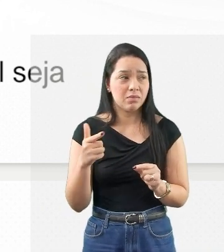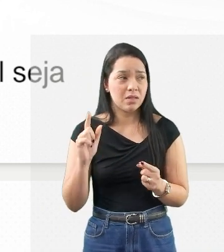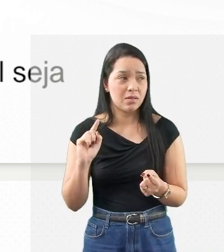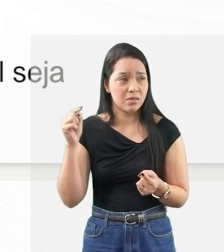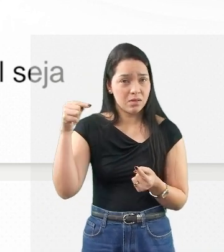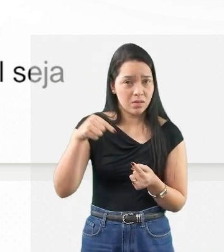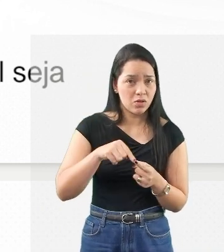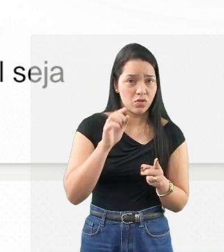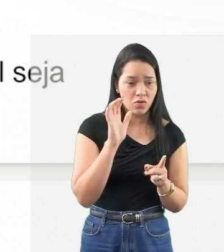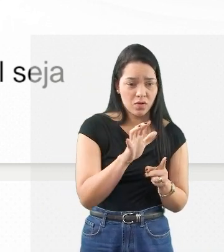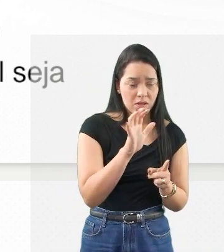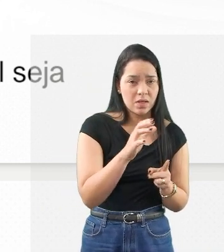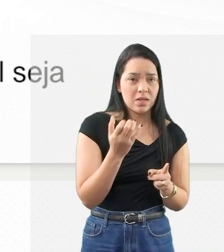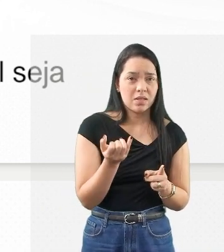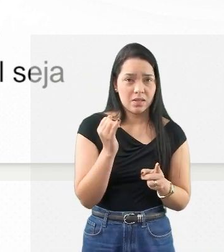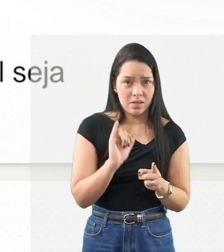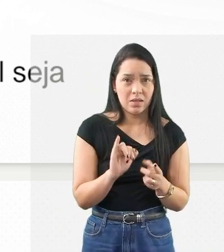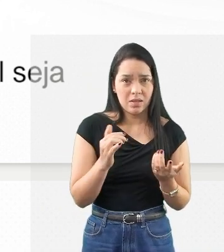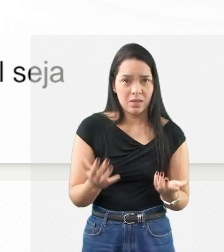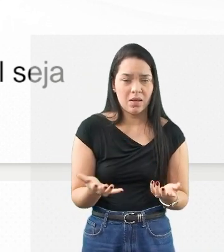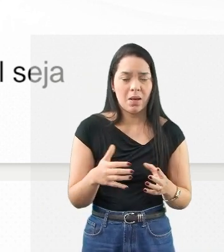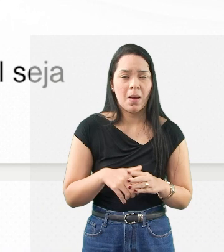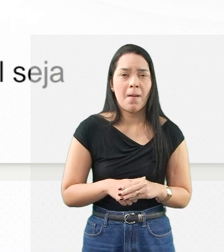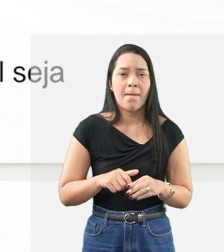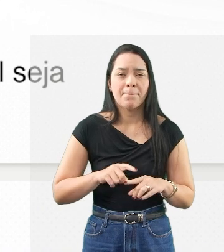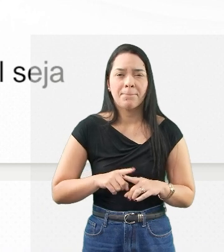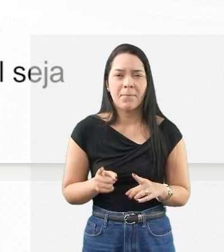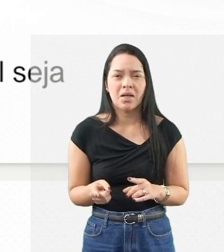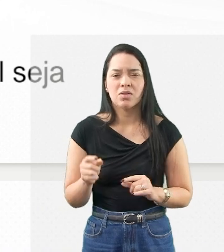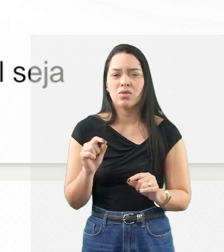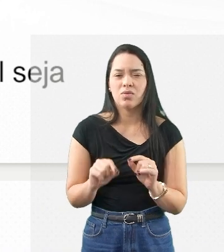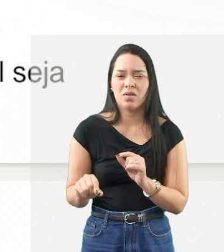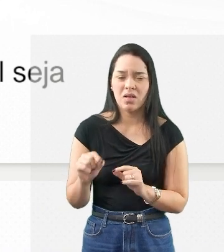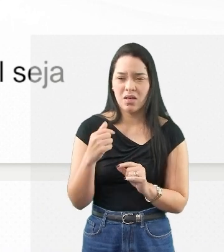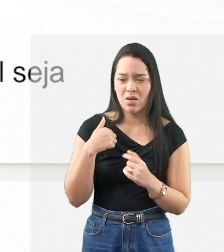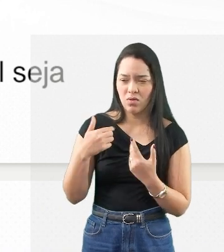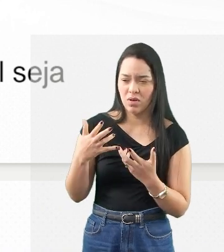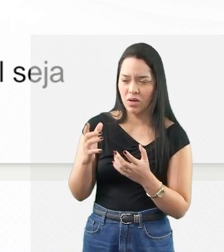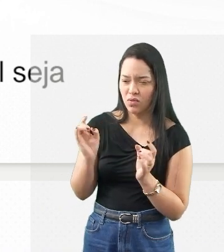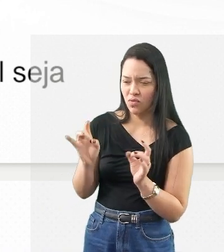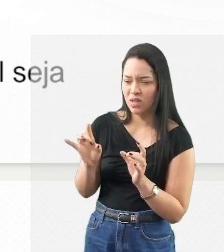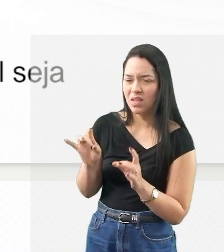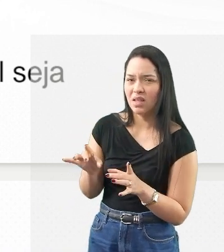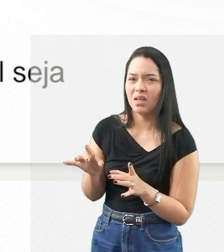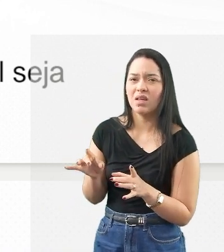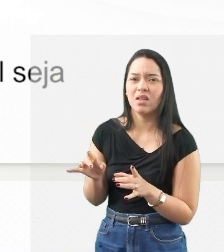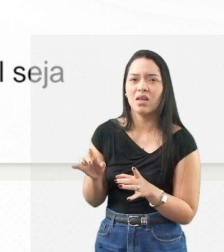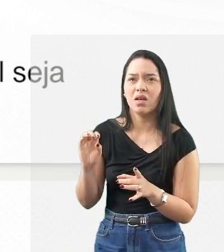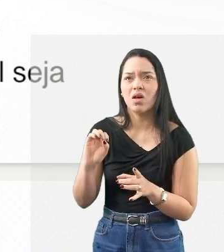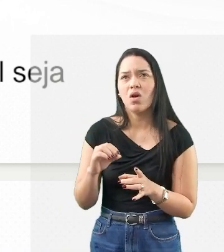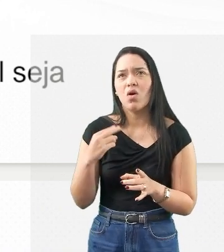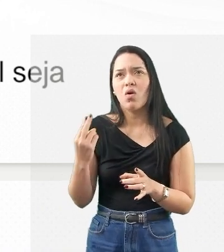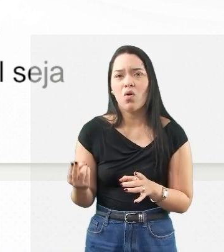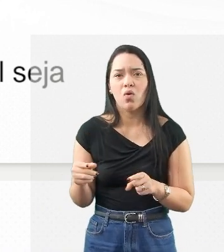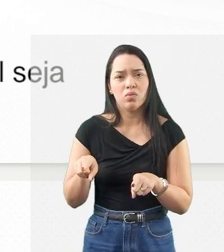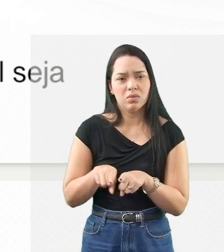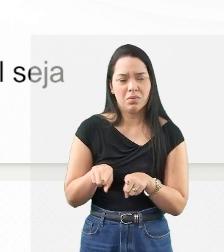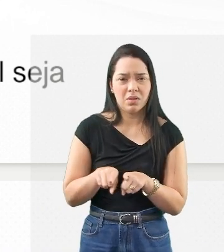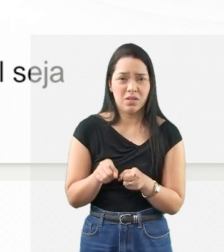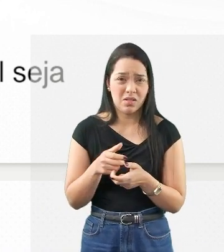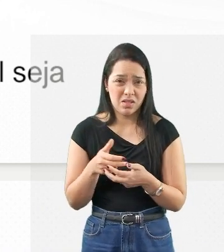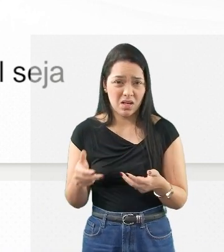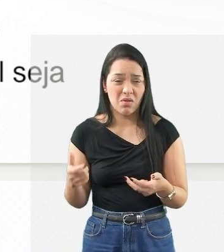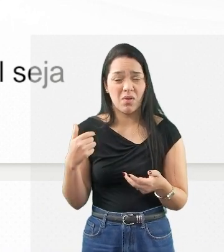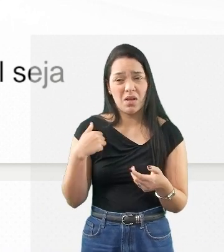finalidade de convencer, se for essa finalidade. Mas se for uma finalidade que eu estou querendo vender um produto ou fazer campanha de algo,